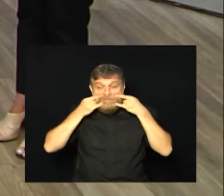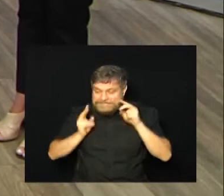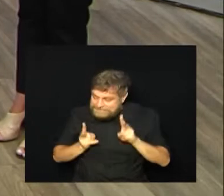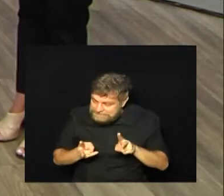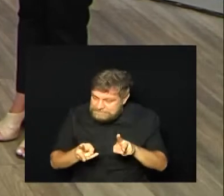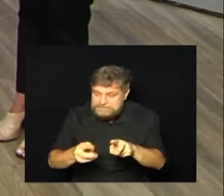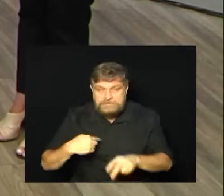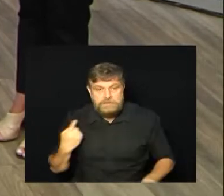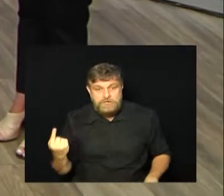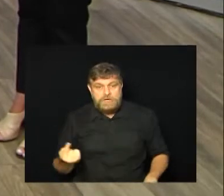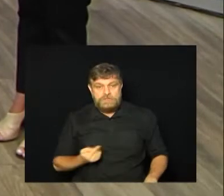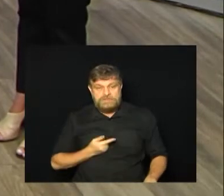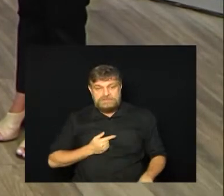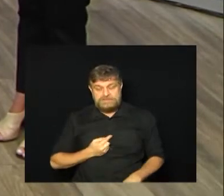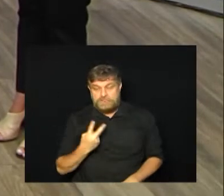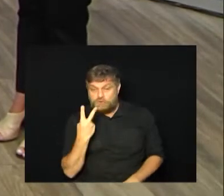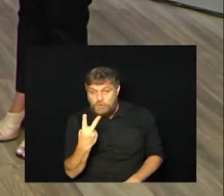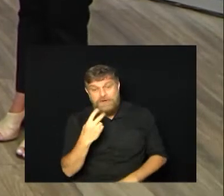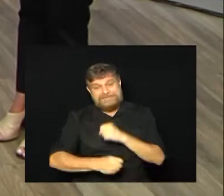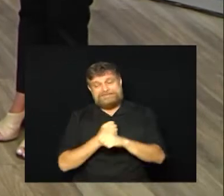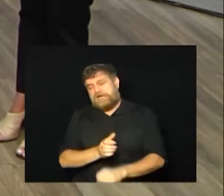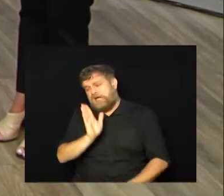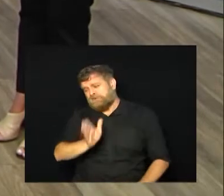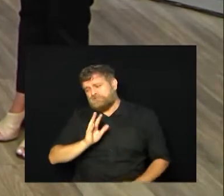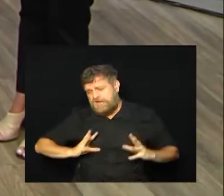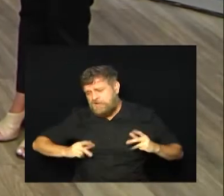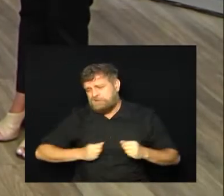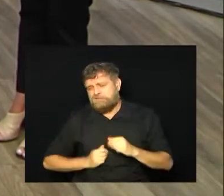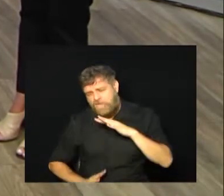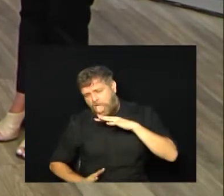estamos chegando ao 2º ano de pandemia, eu sei que está todo mundo